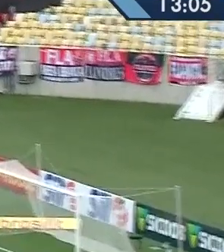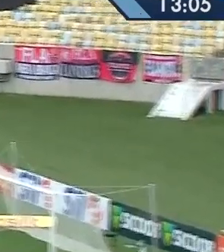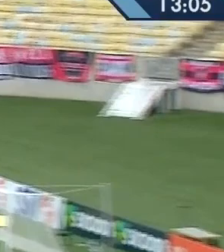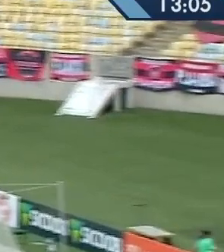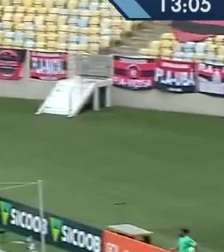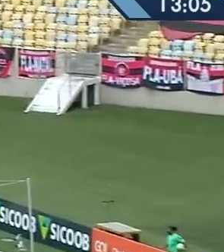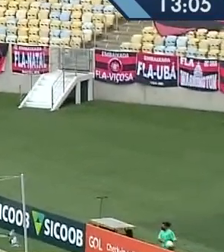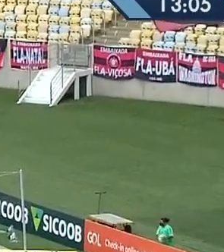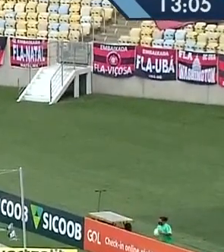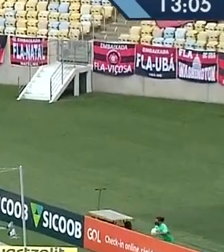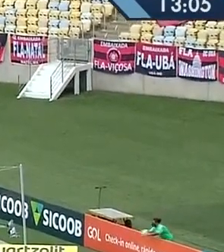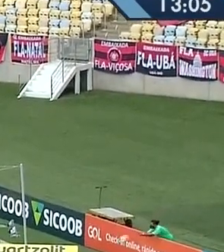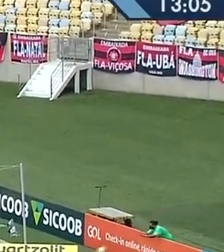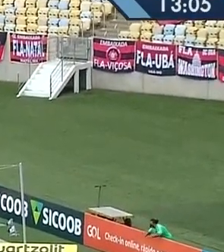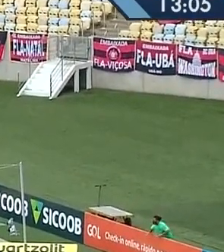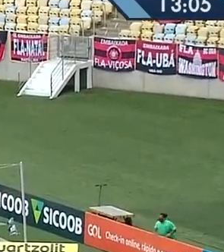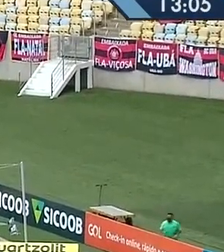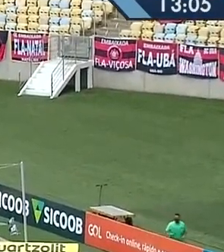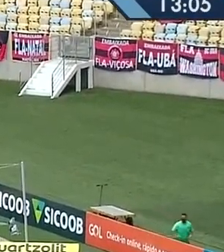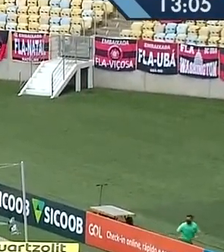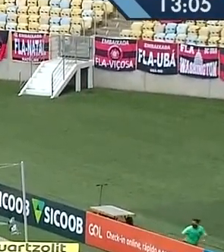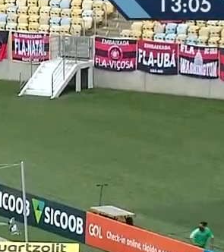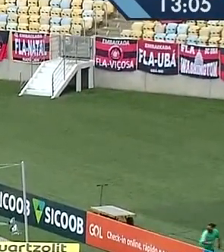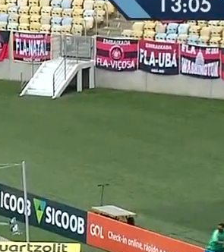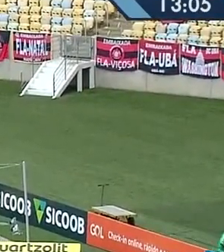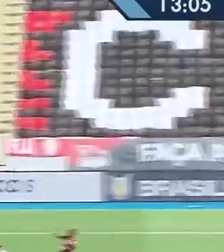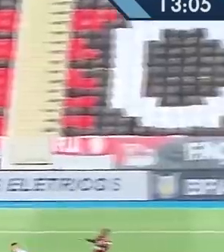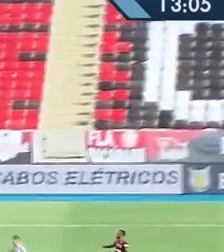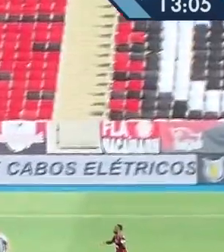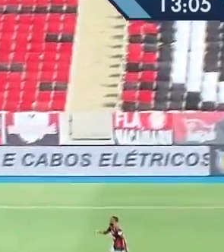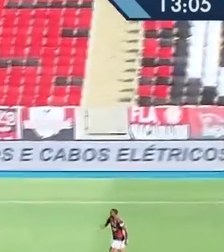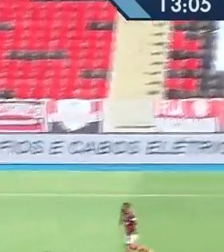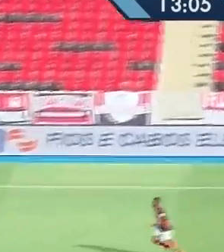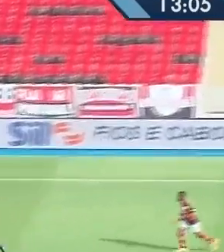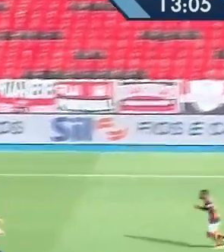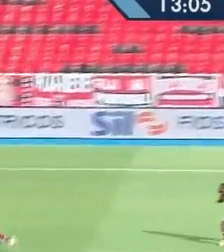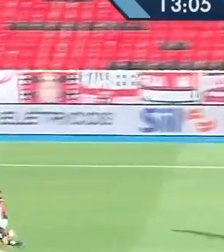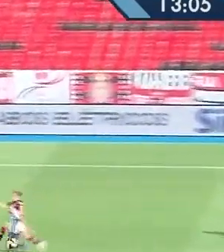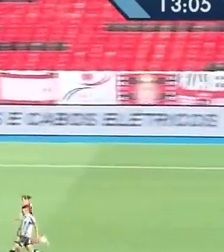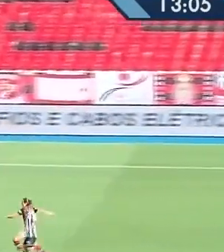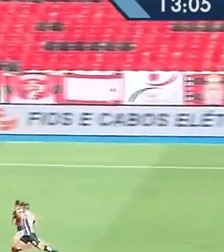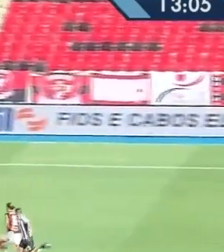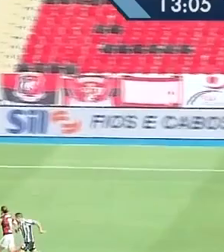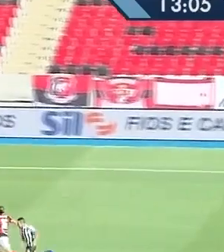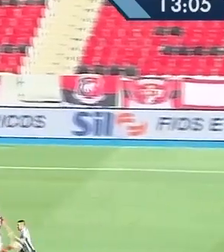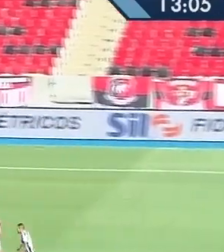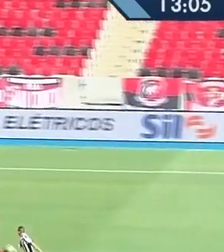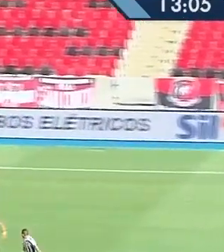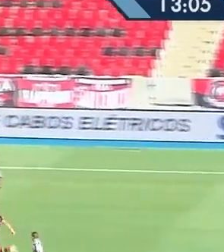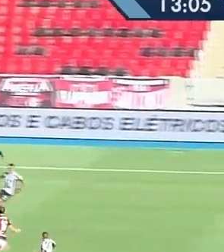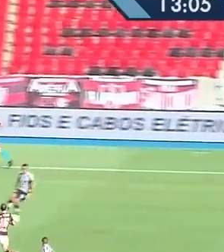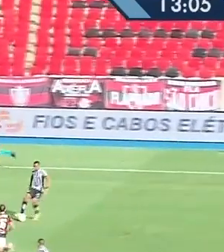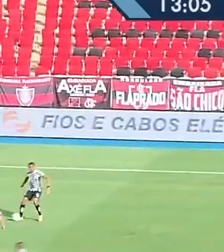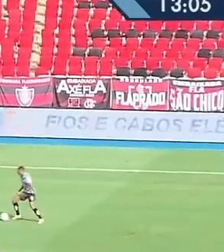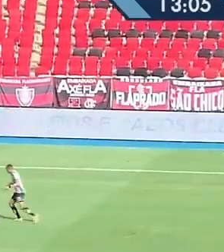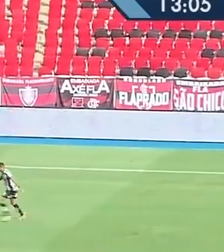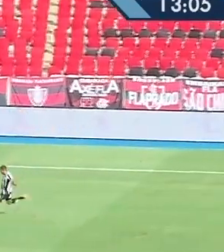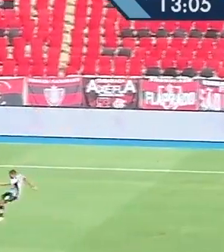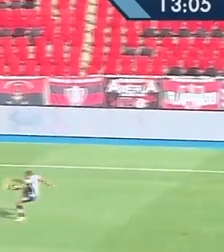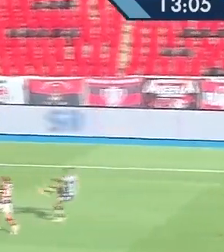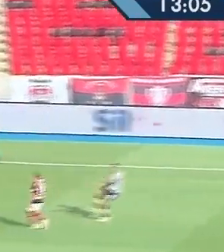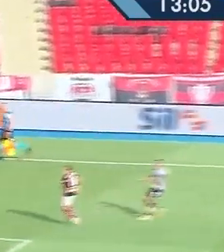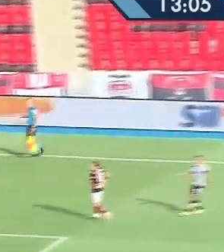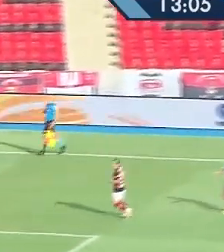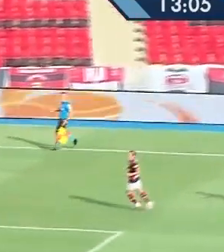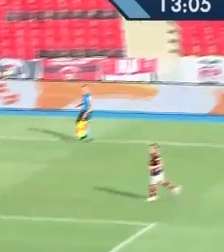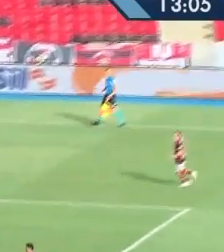Santos. Ah, meu irmão, ganhou. Ganhou e pô. É isso aí. A camisa que tava lá era do Santos. Então era o Santos. Tem que